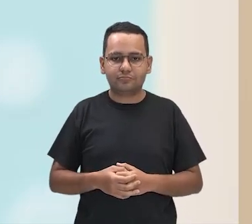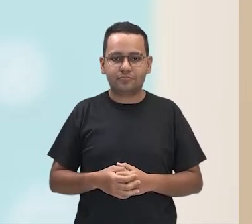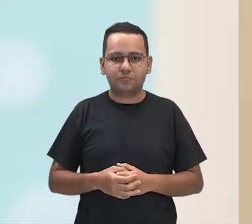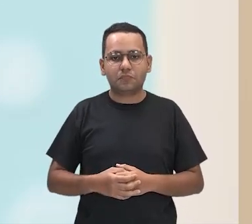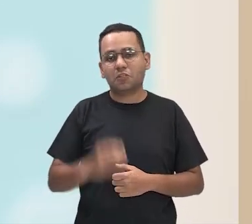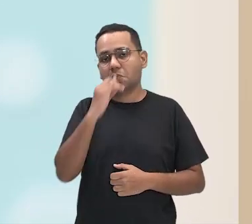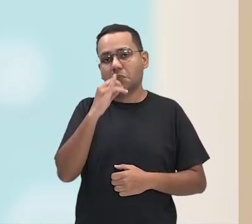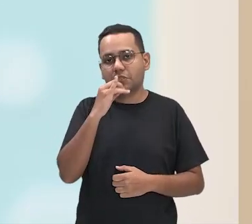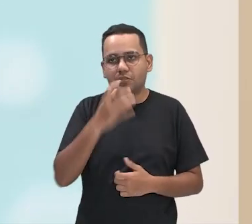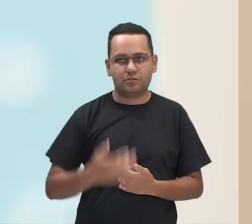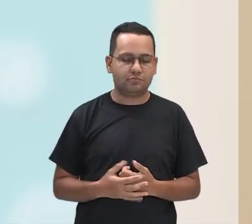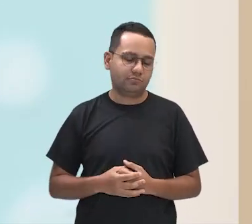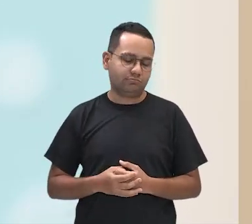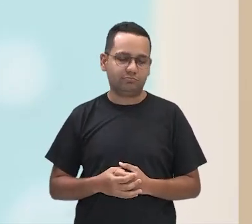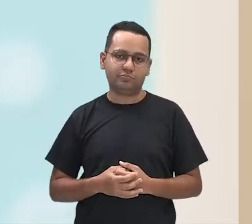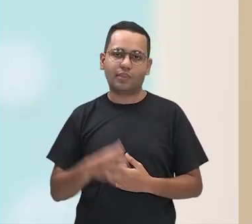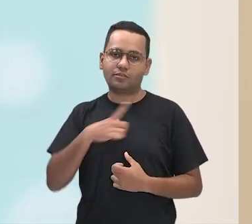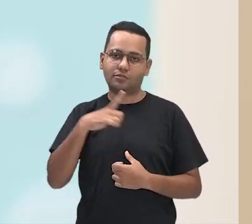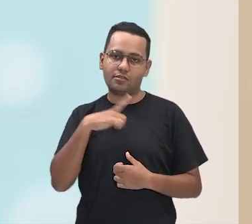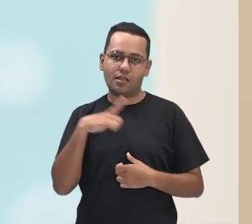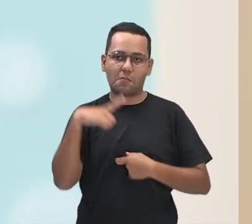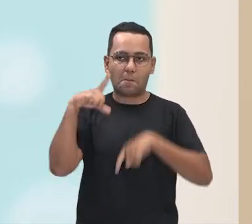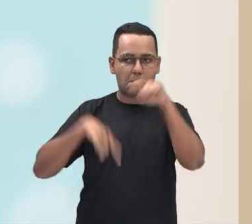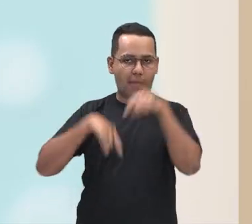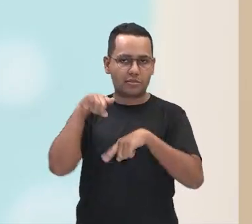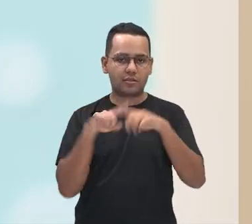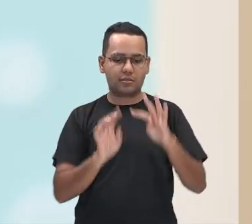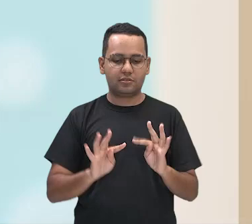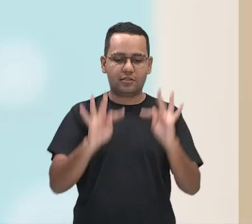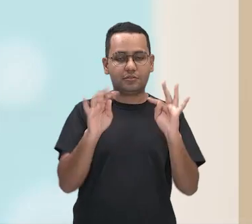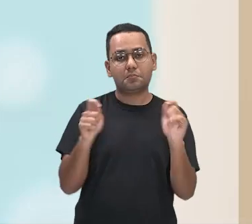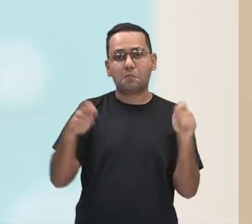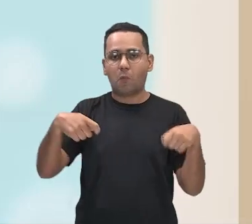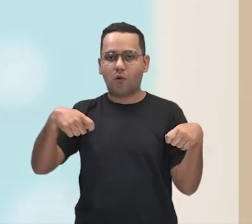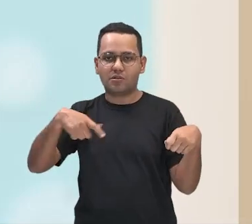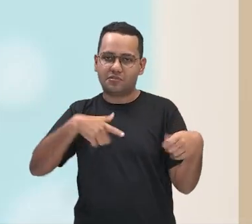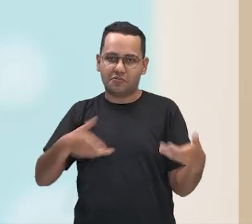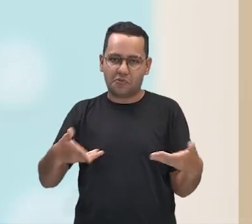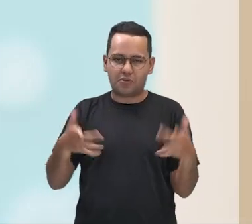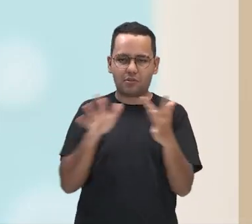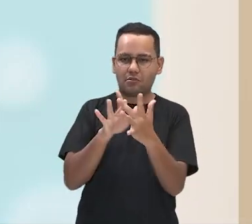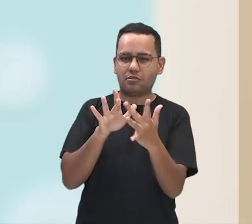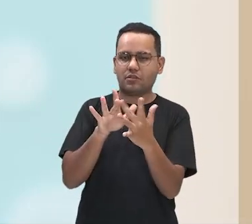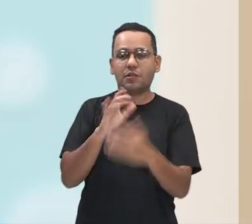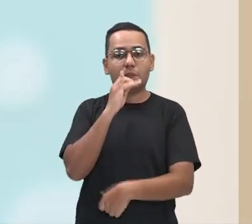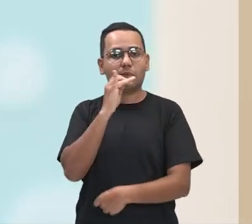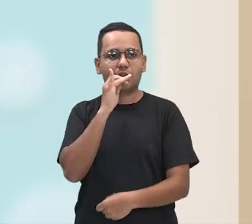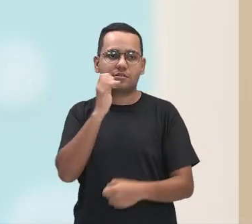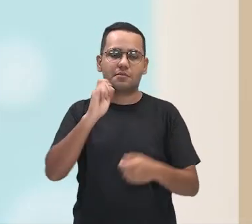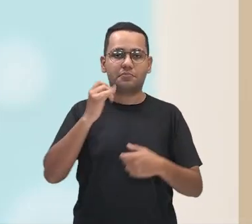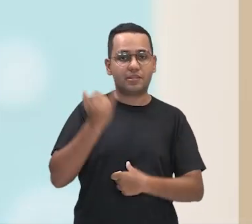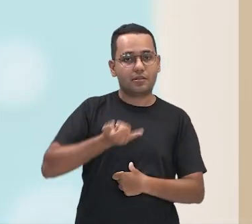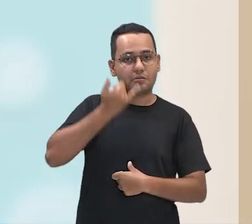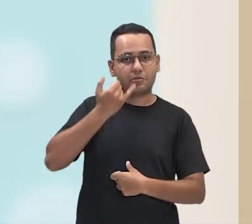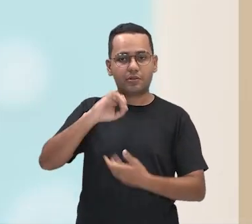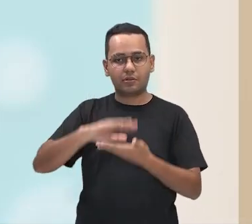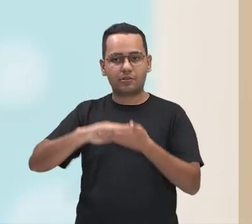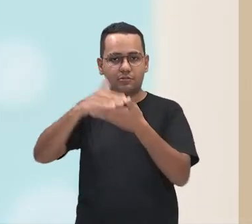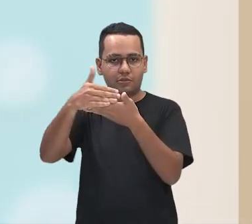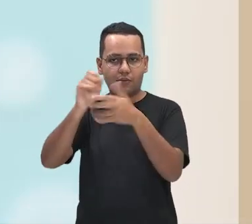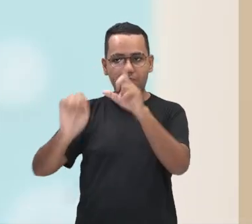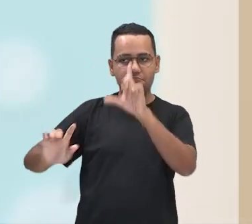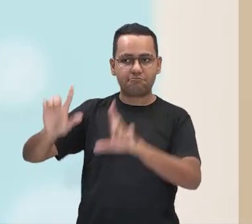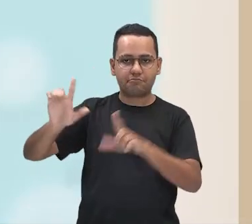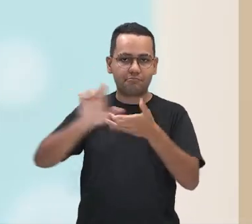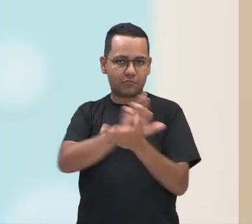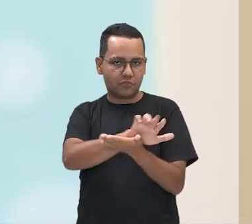está com algum recurso tecnológico ao nosso redor. Seja um celular, seja uma televisão, seja um computador, a gente